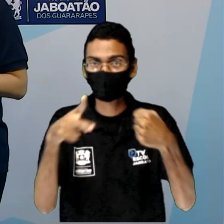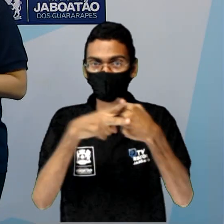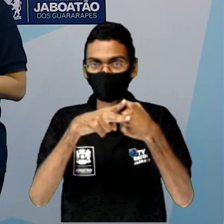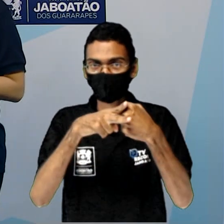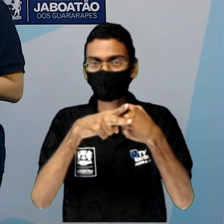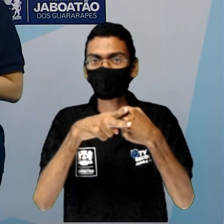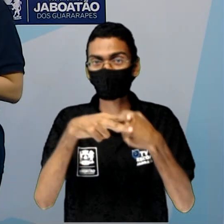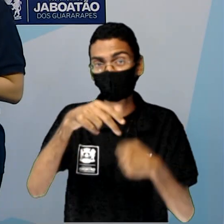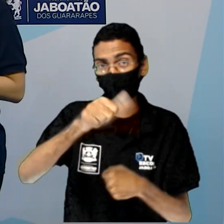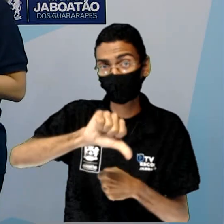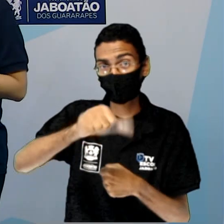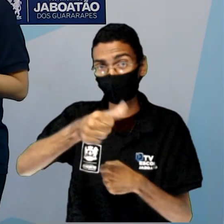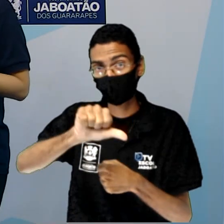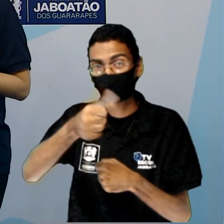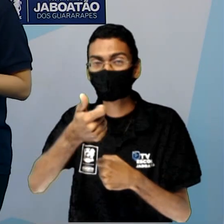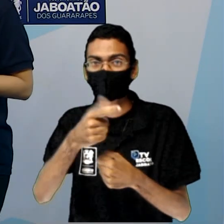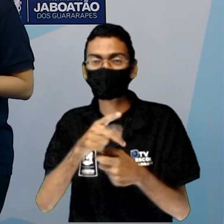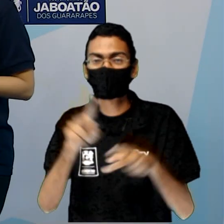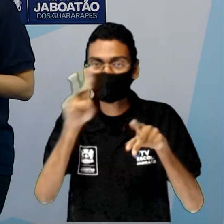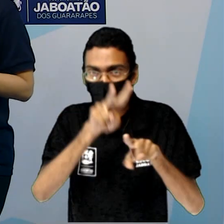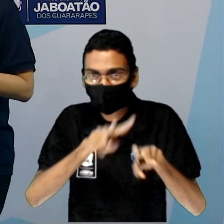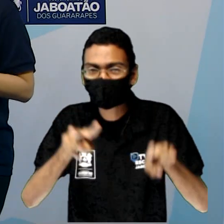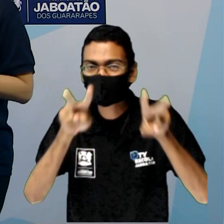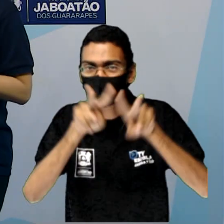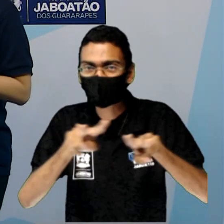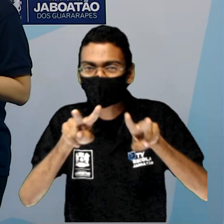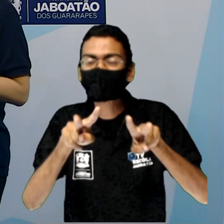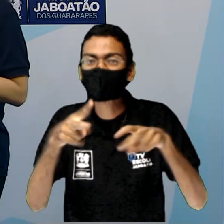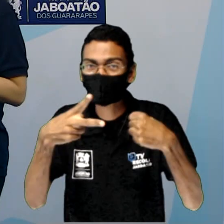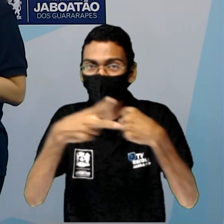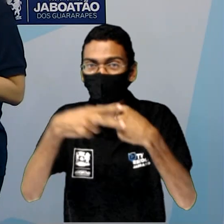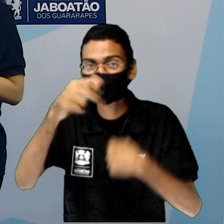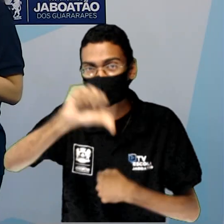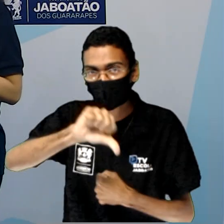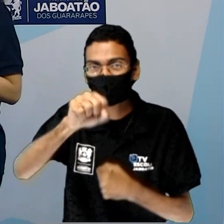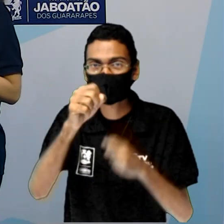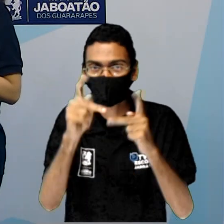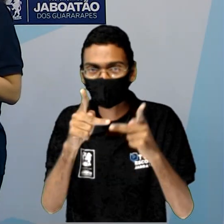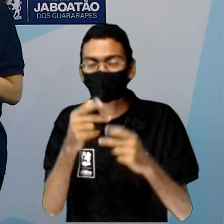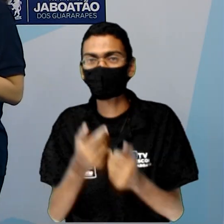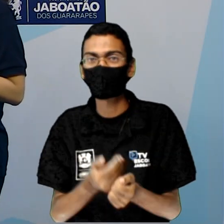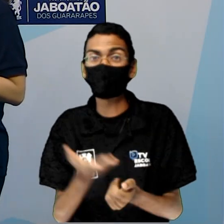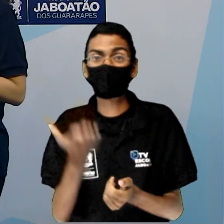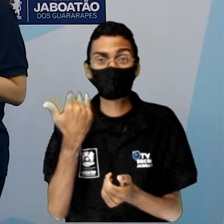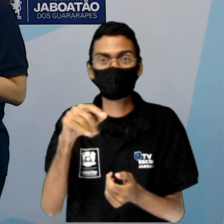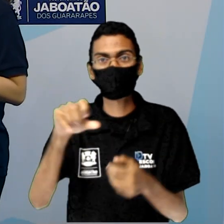vai ver a forma negativa do passado desses verbos.